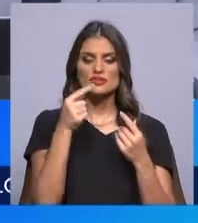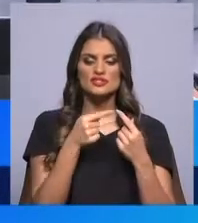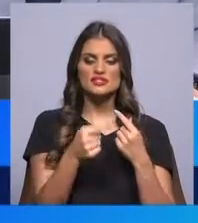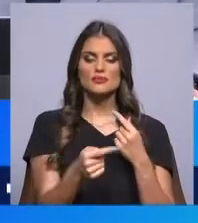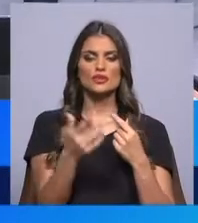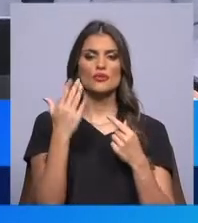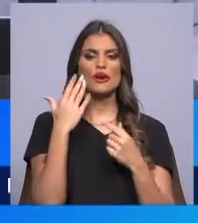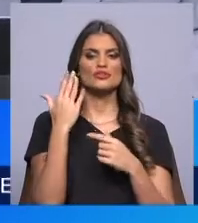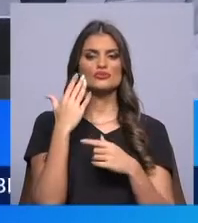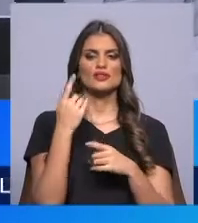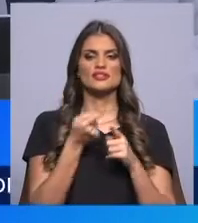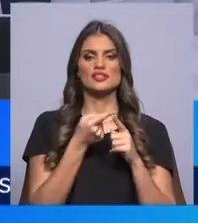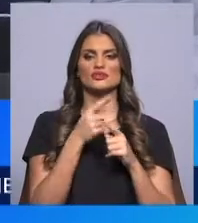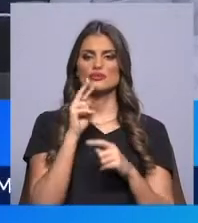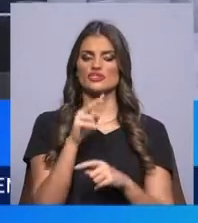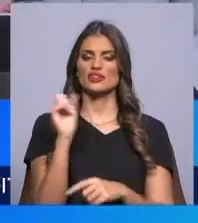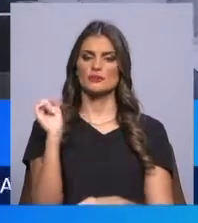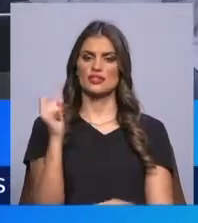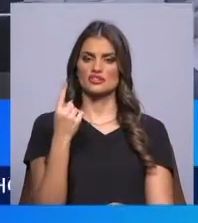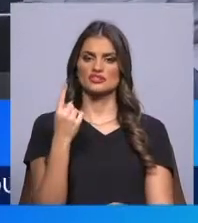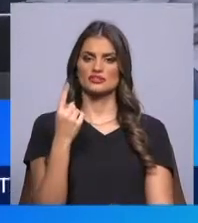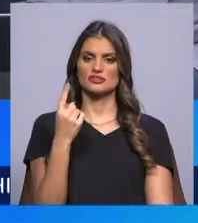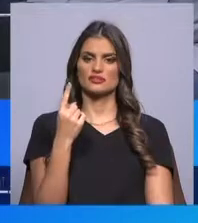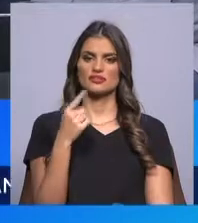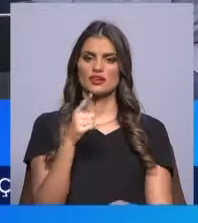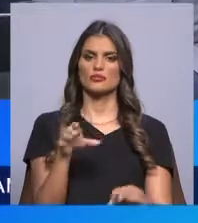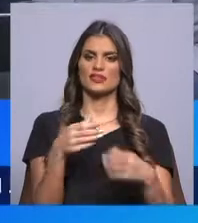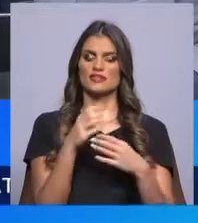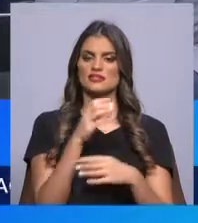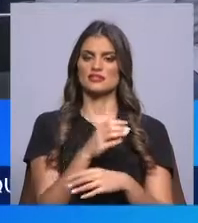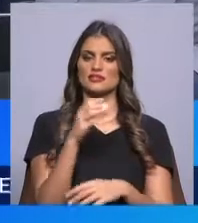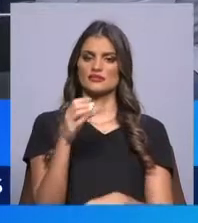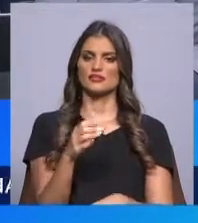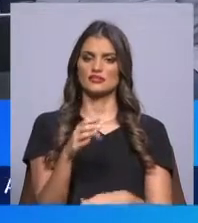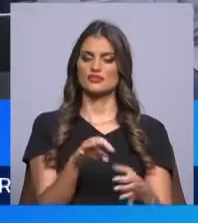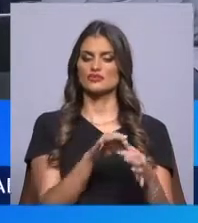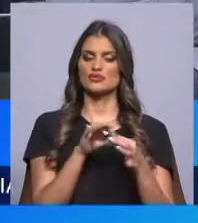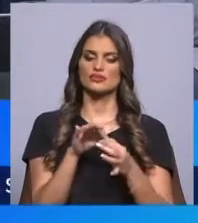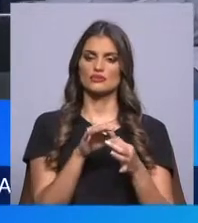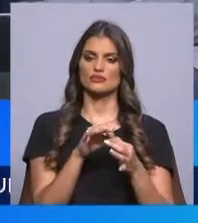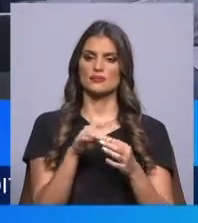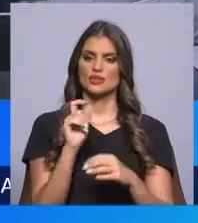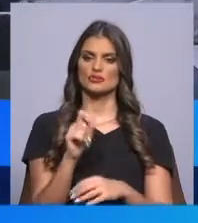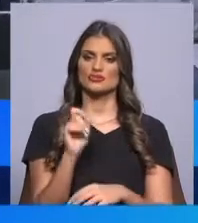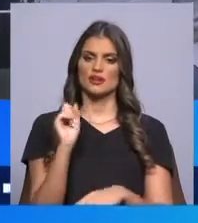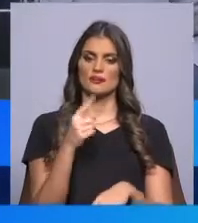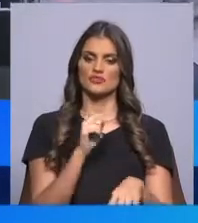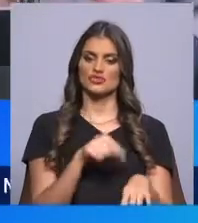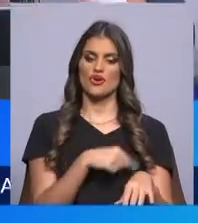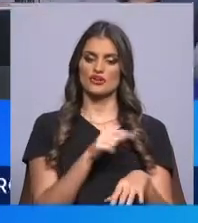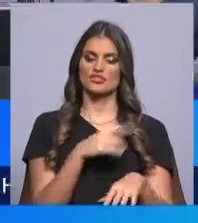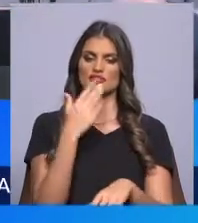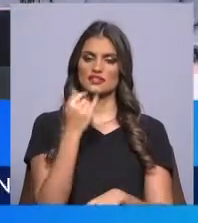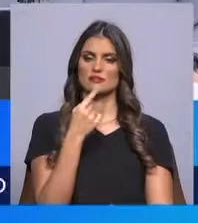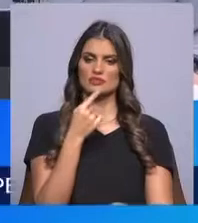eu acho particularmente interessante para tu veres a rapidez com que a comunidade científica se uniu em minutos, em horas, para tentar